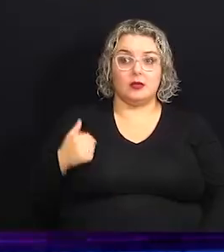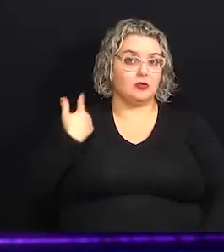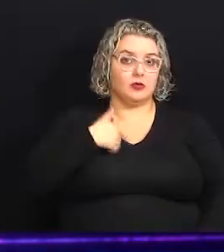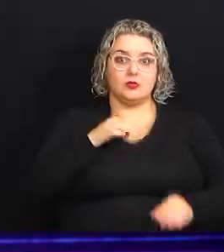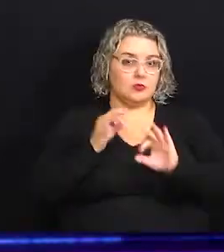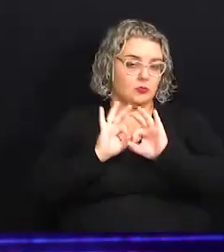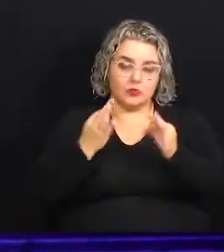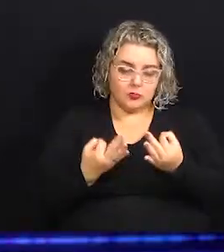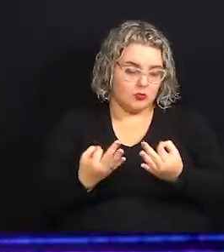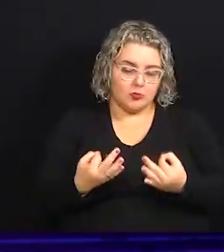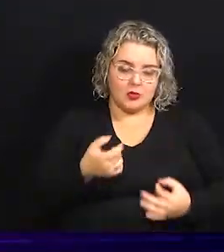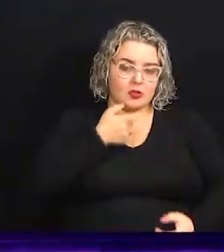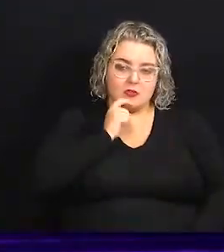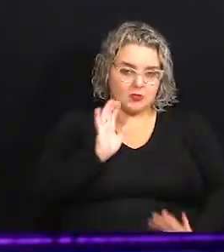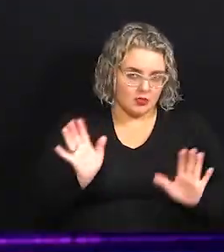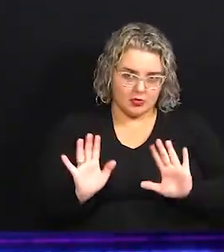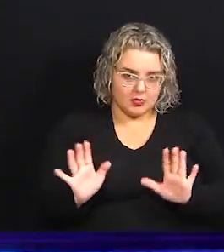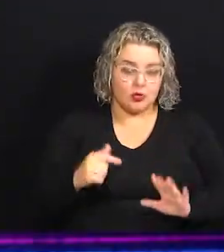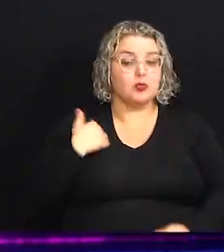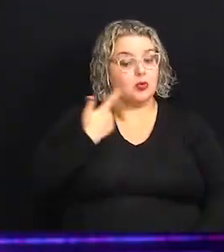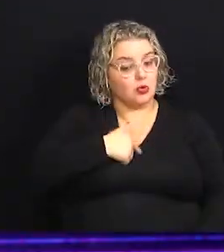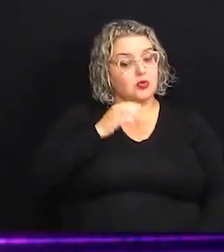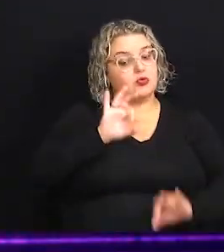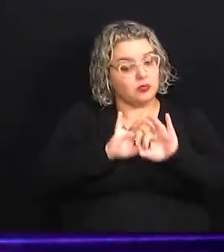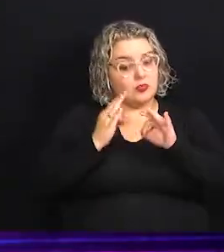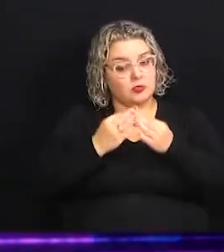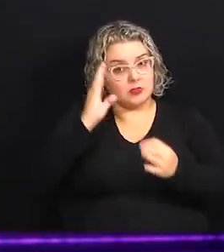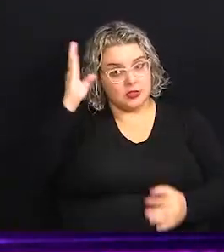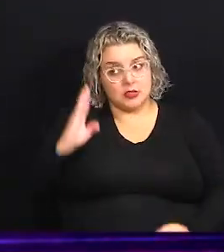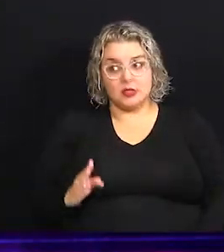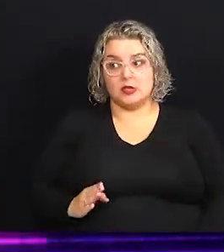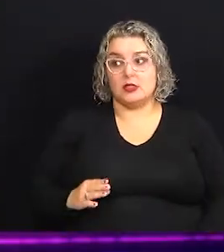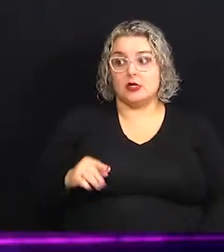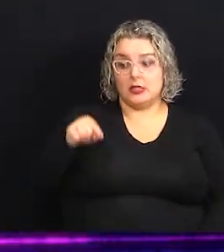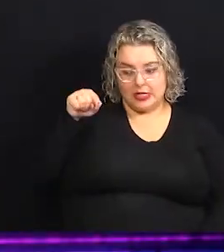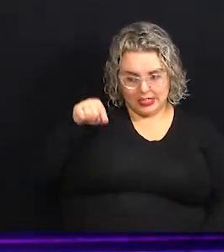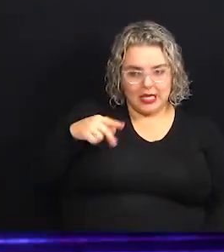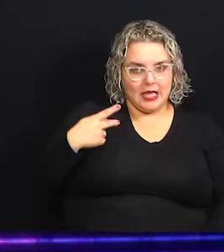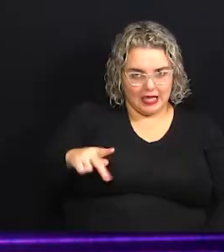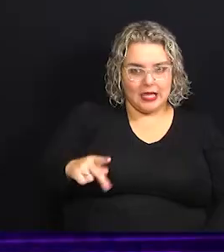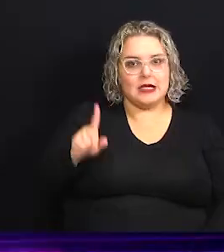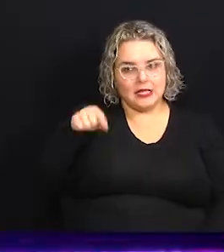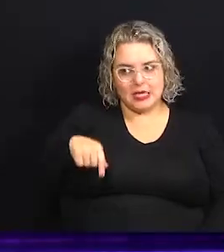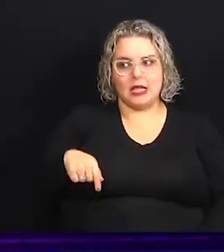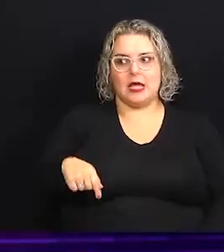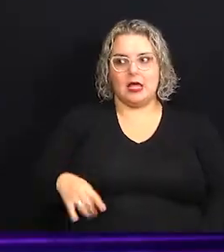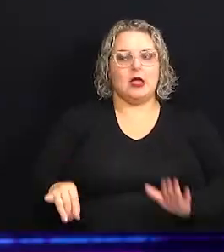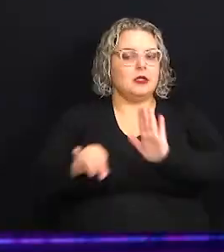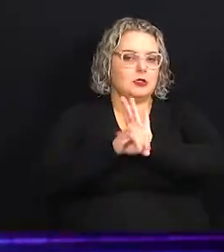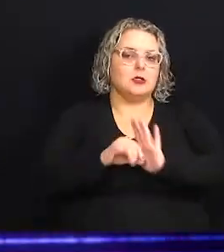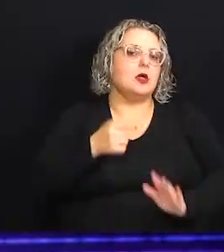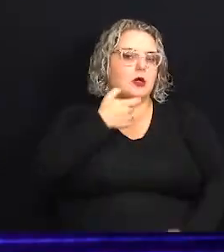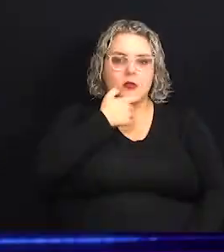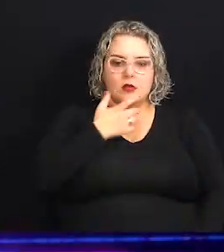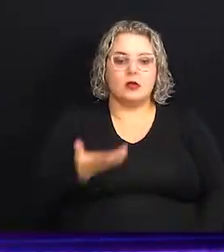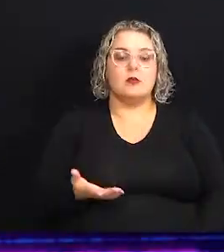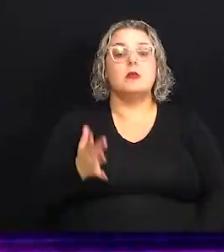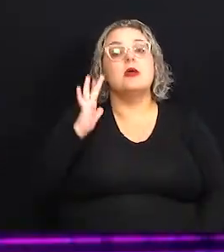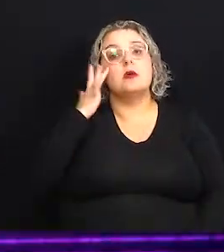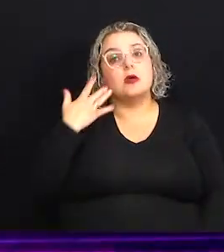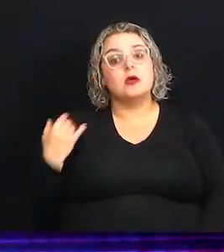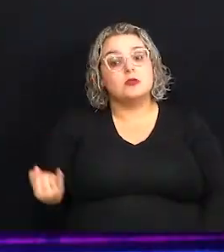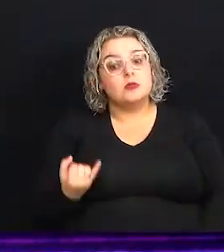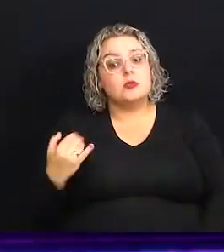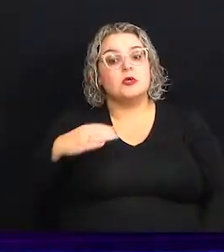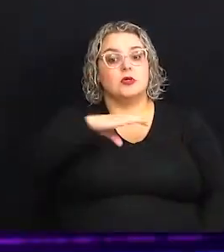família inglesa, né? Então, por mais que ele tenha nascido aqui e tudo, eu quero muito, eu acho muito importante que ele fale